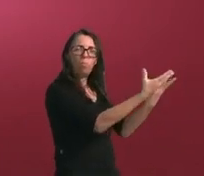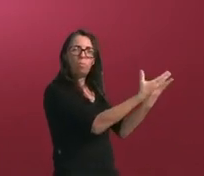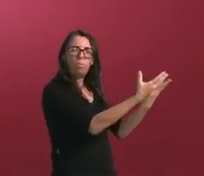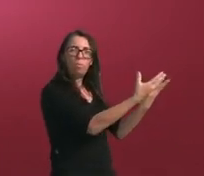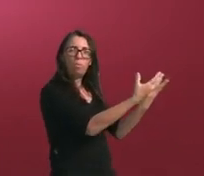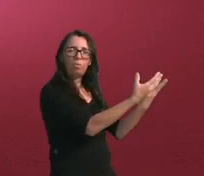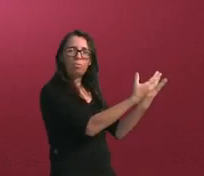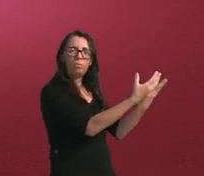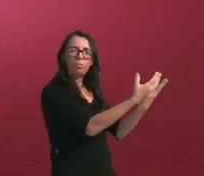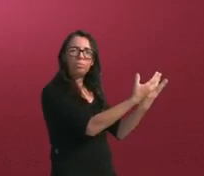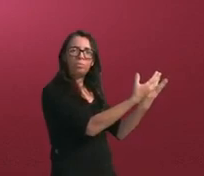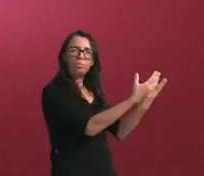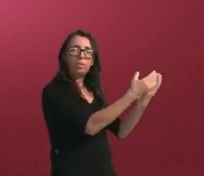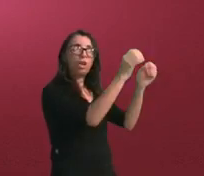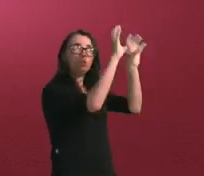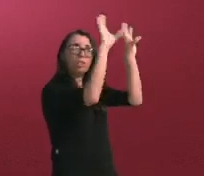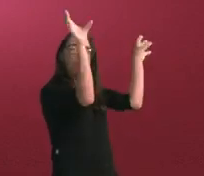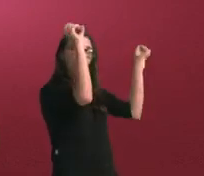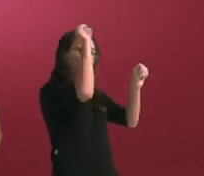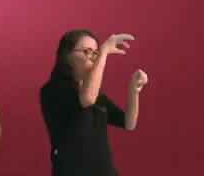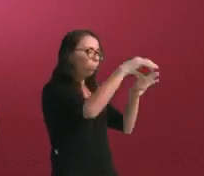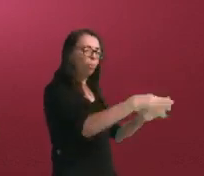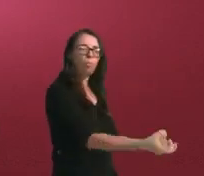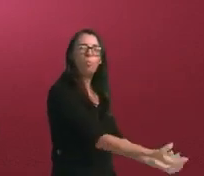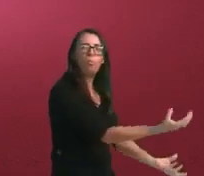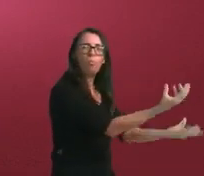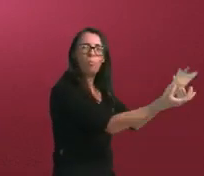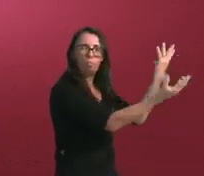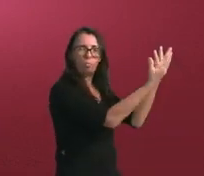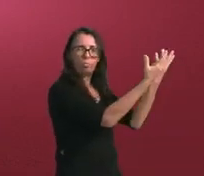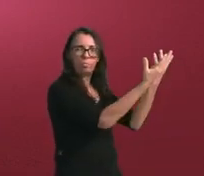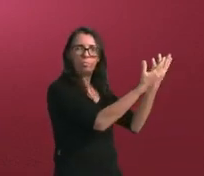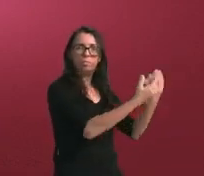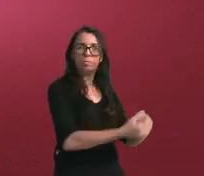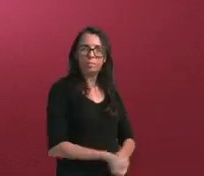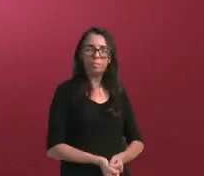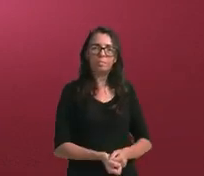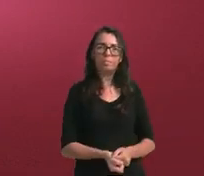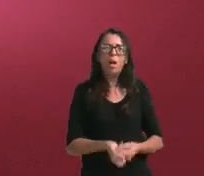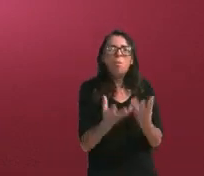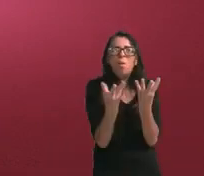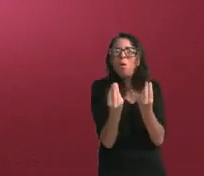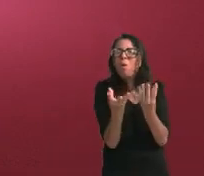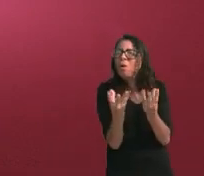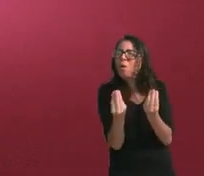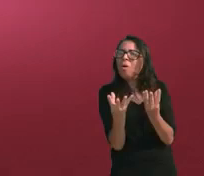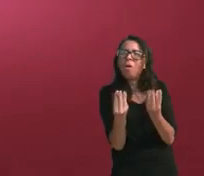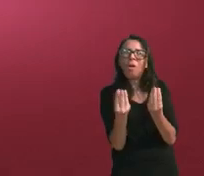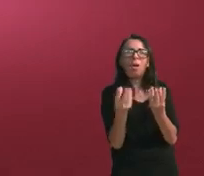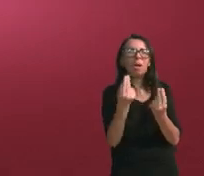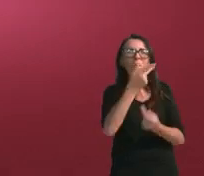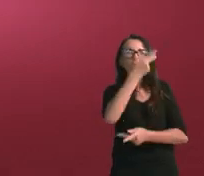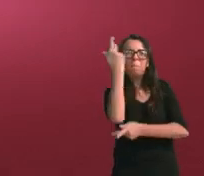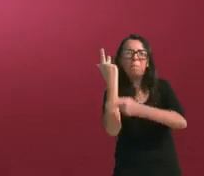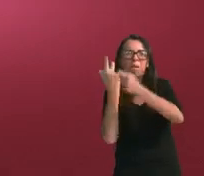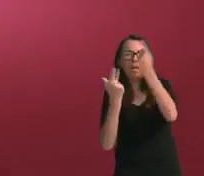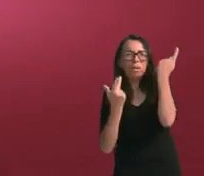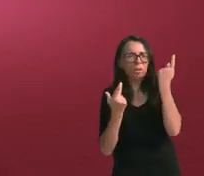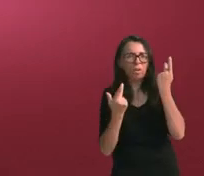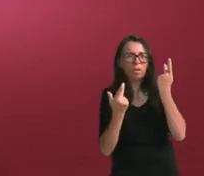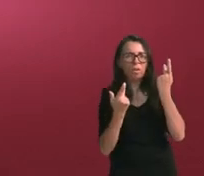fé, né? Citamos aqui um de Noé, mas tem de Abraão, de Davi, mas tem